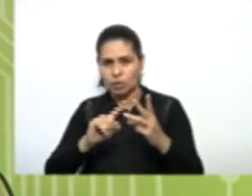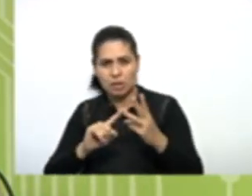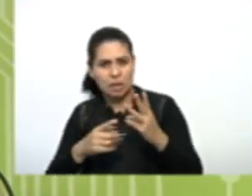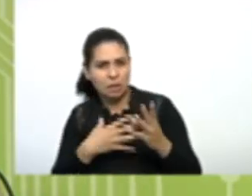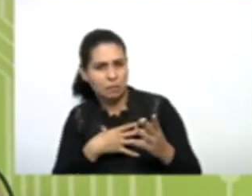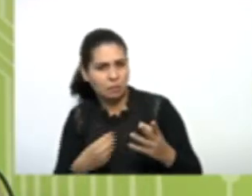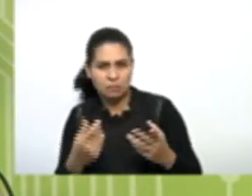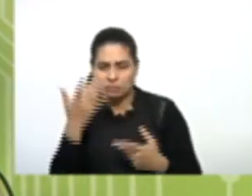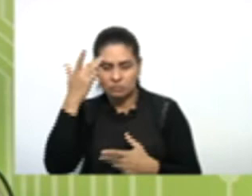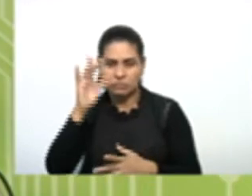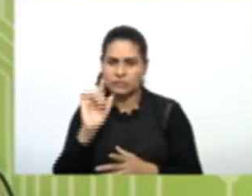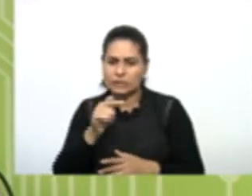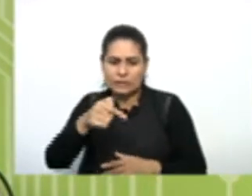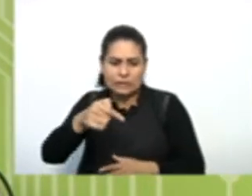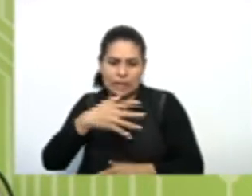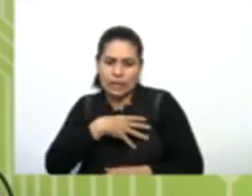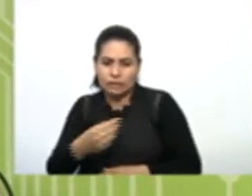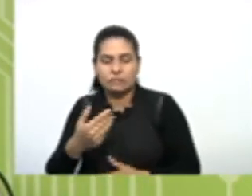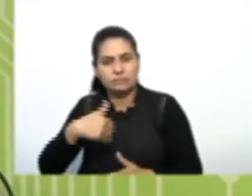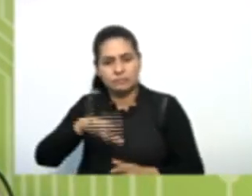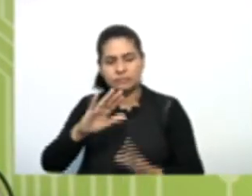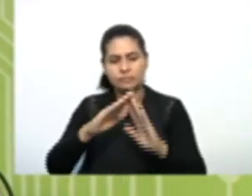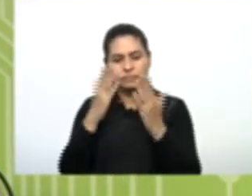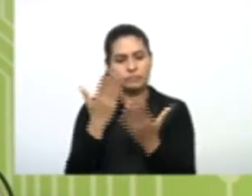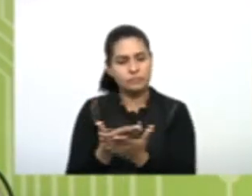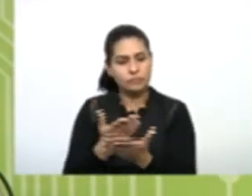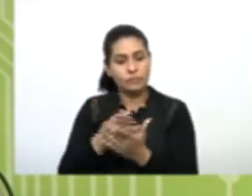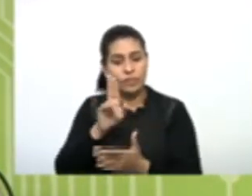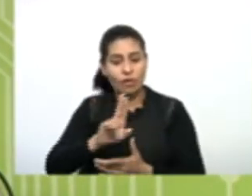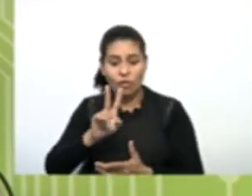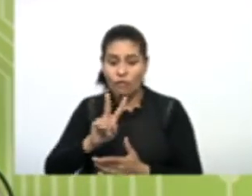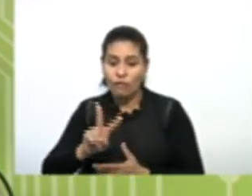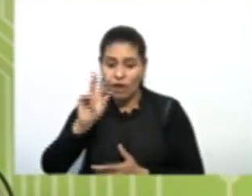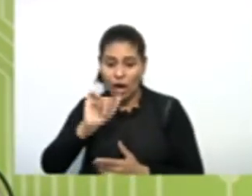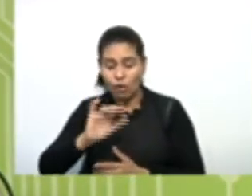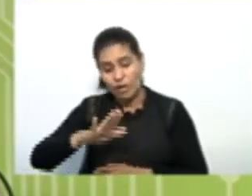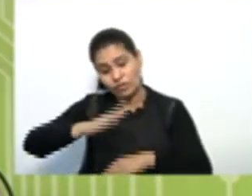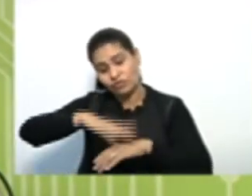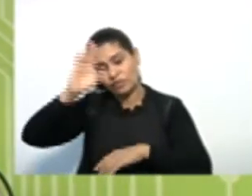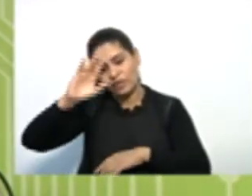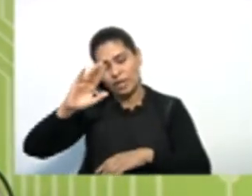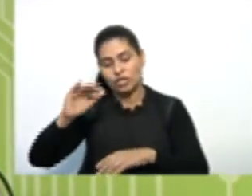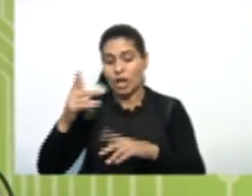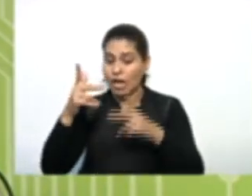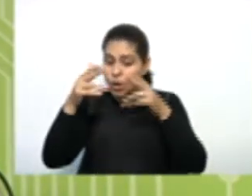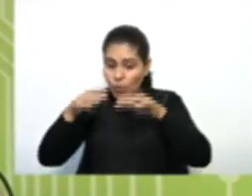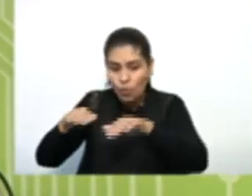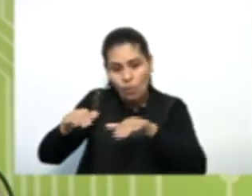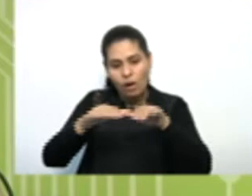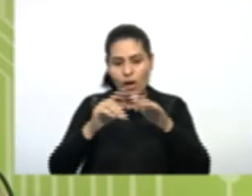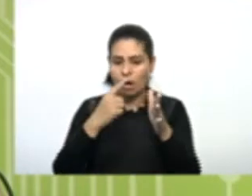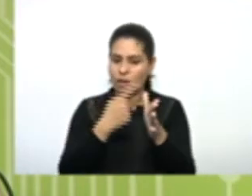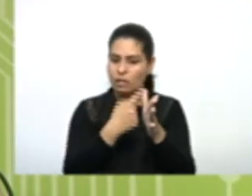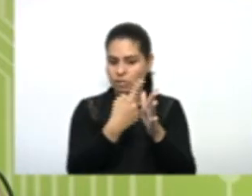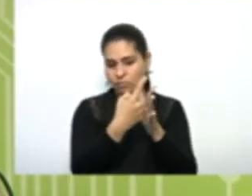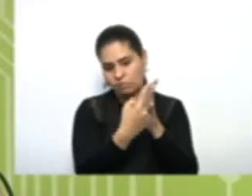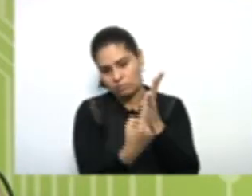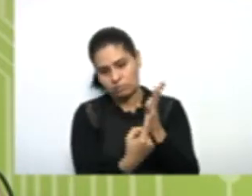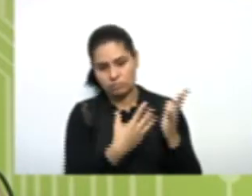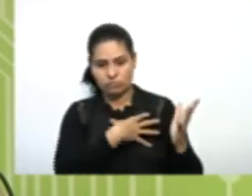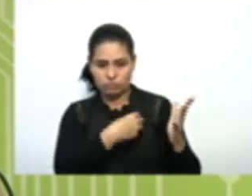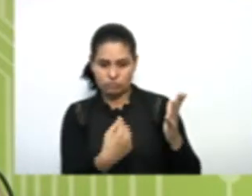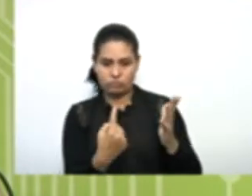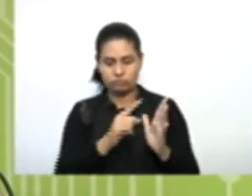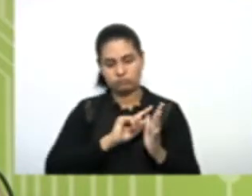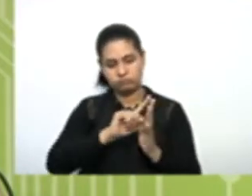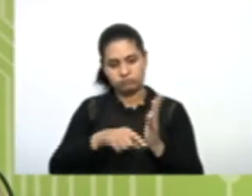3, 4, 5, 7 filhos matriculados nessa escola, seu valor há de ser diferente, proporcional para cada pessoa